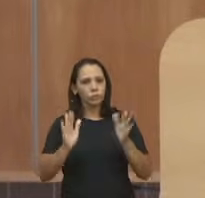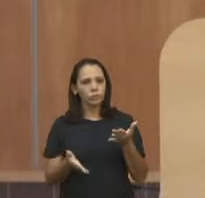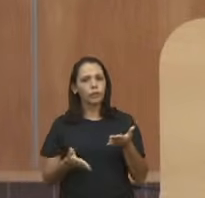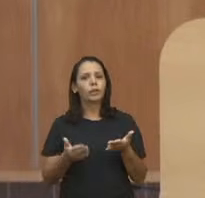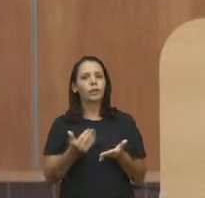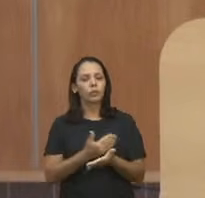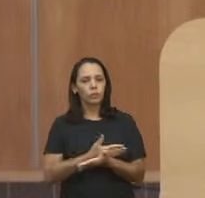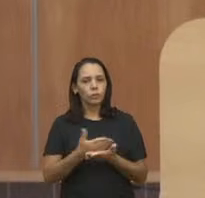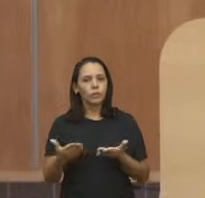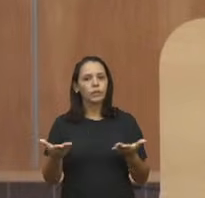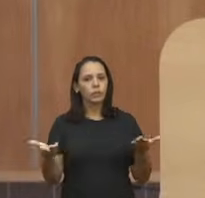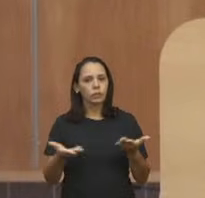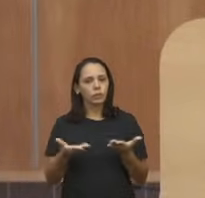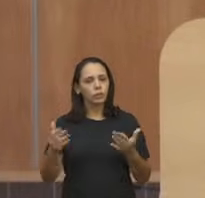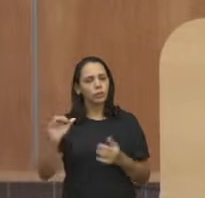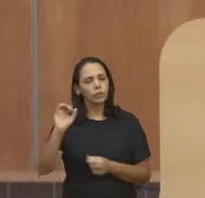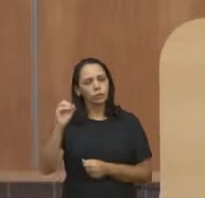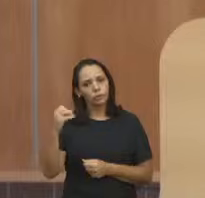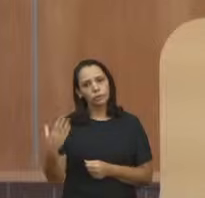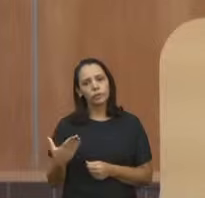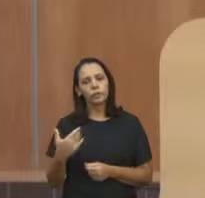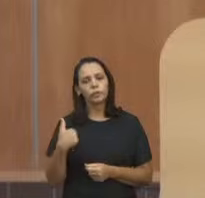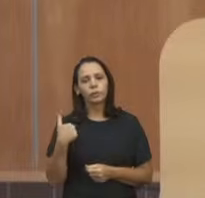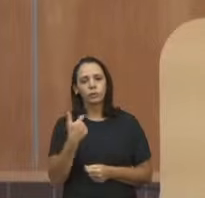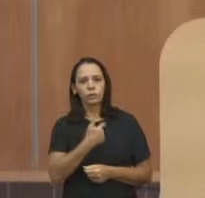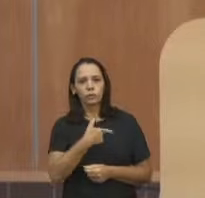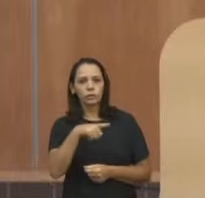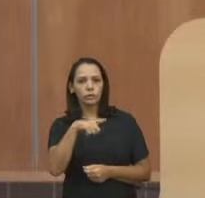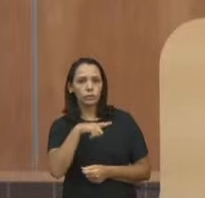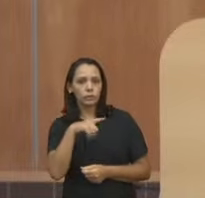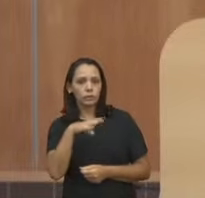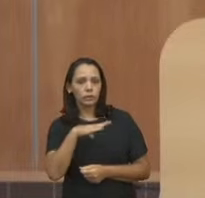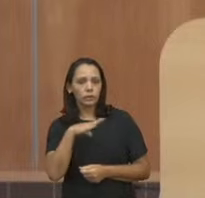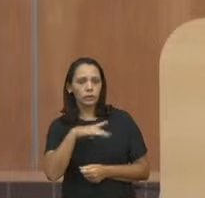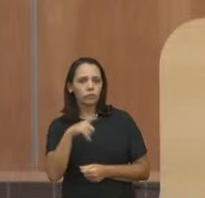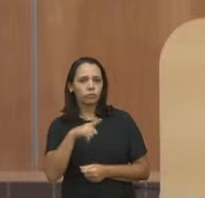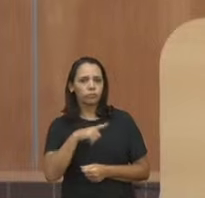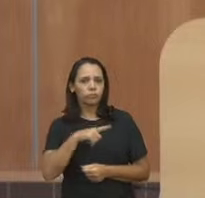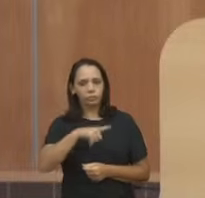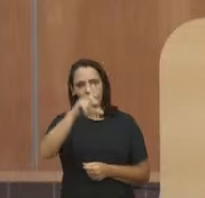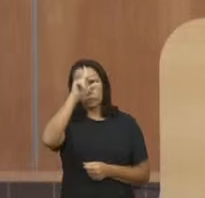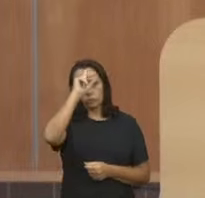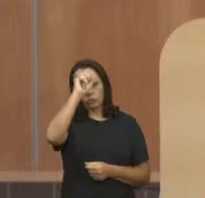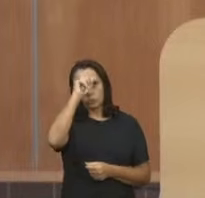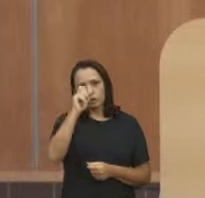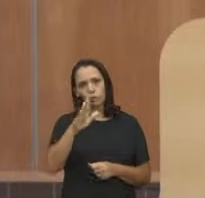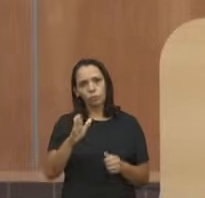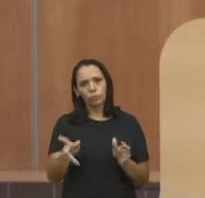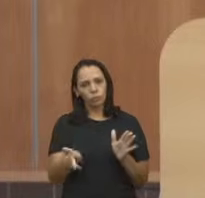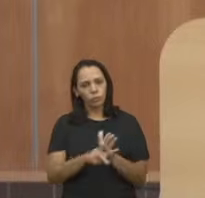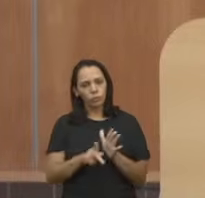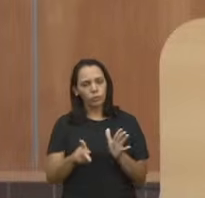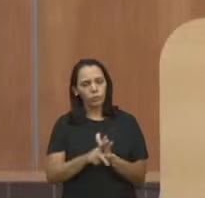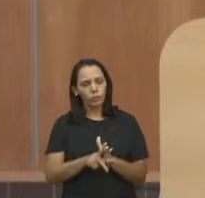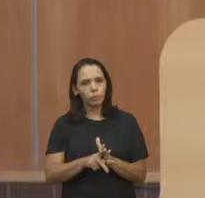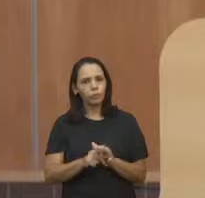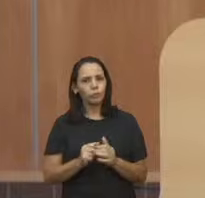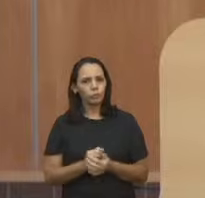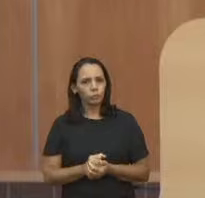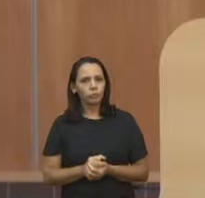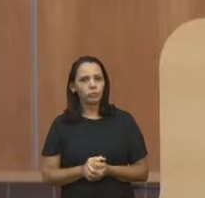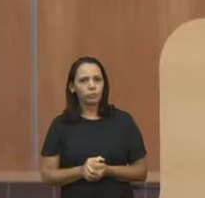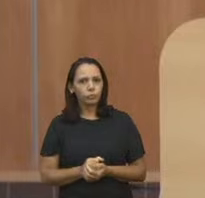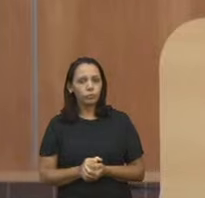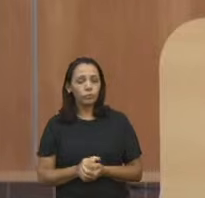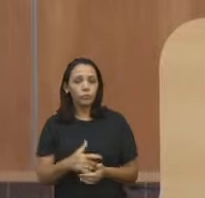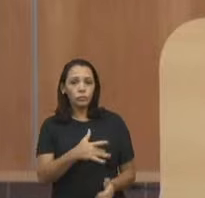do papel essa proposta para que a nossa cidade possa ter um hospital municipal. E a gente sabe da importância que é